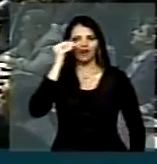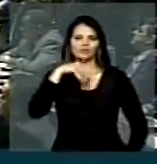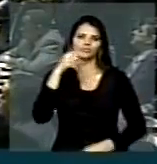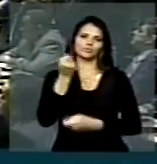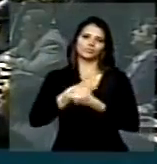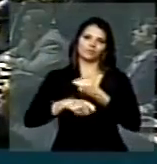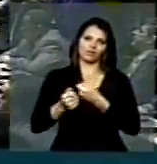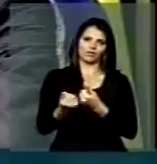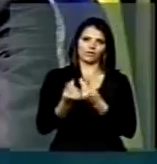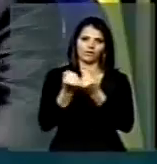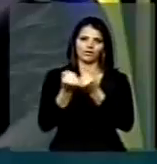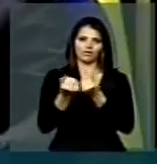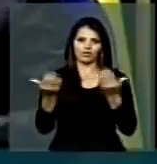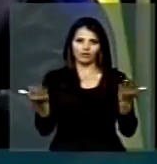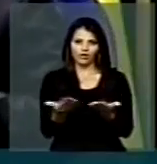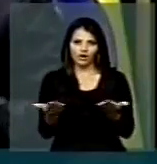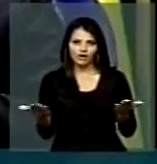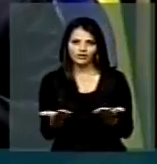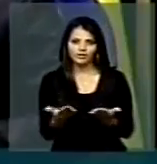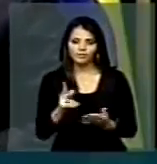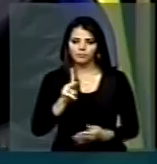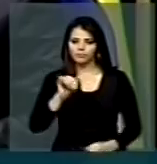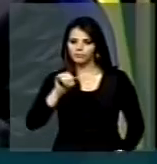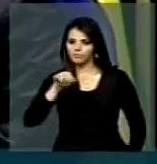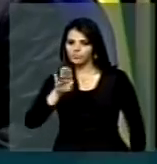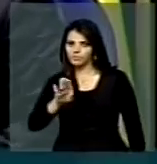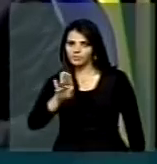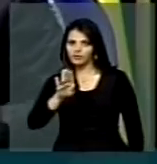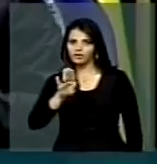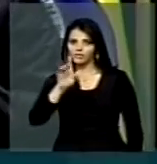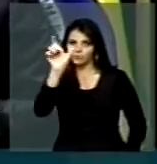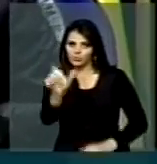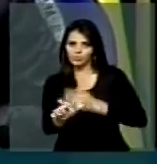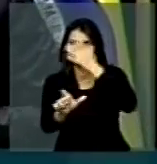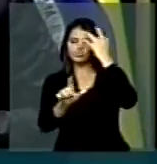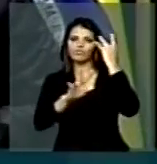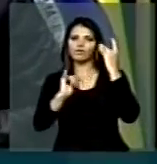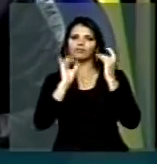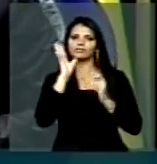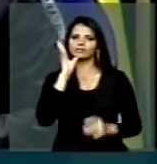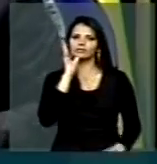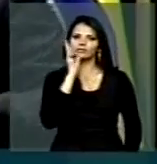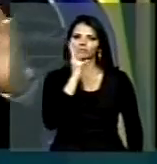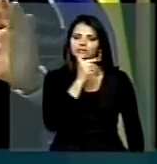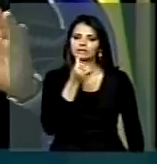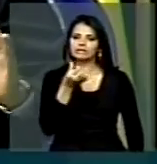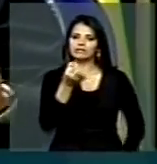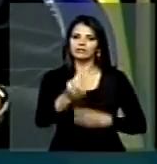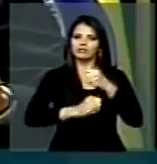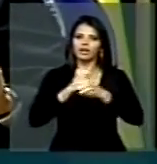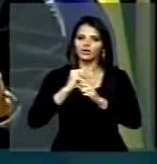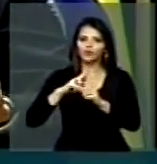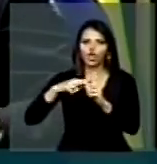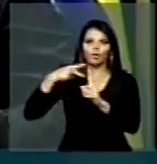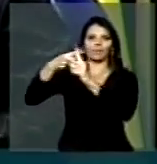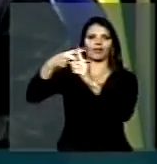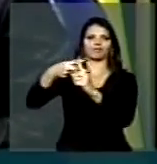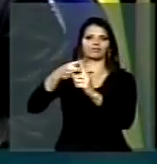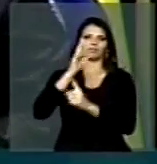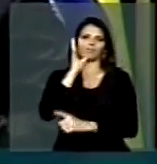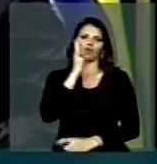economia. No ritmo atual, o nosso PIB per capita demorará mais de 60 anos para dobrar. E apenas como